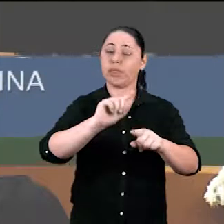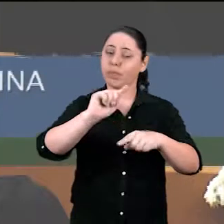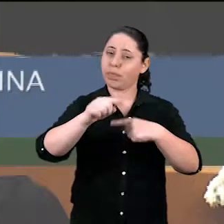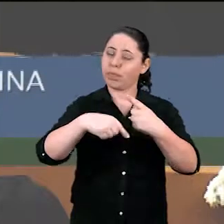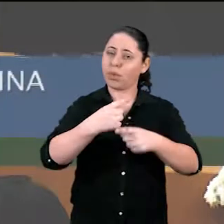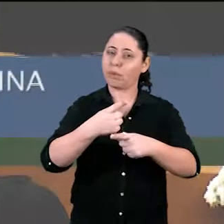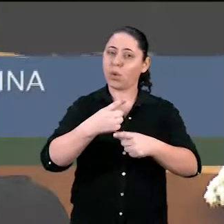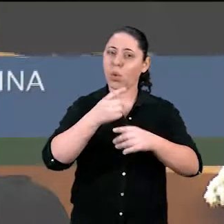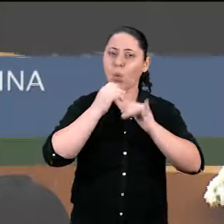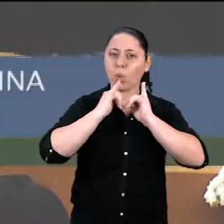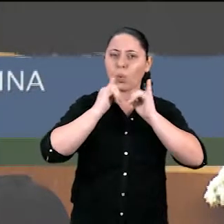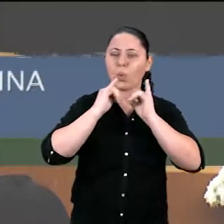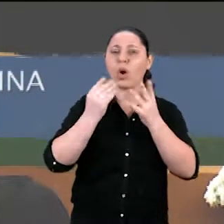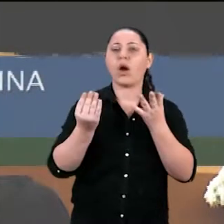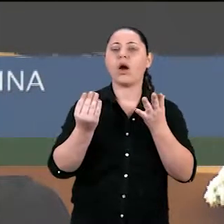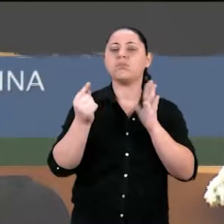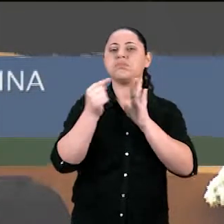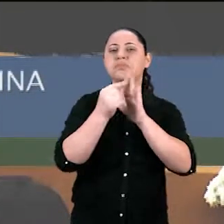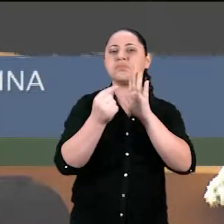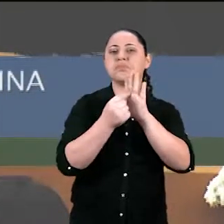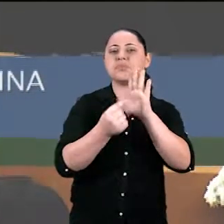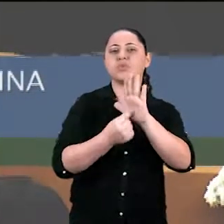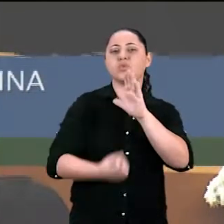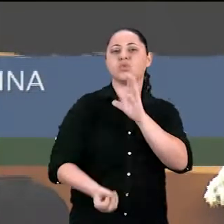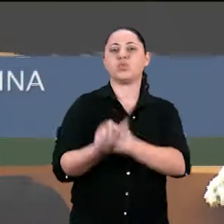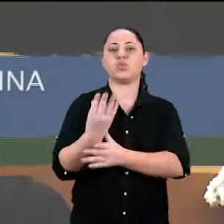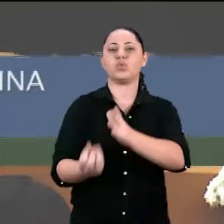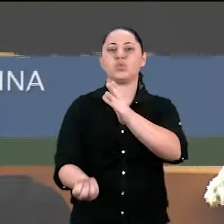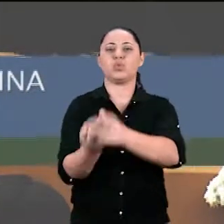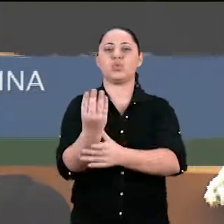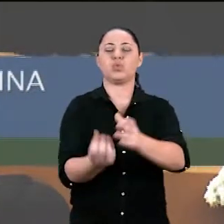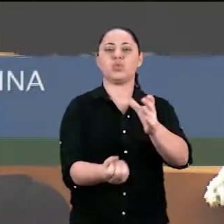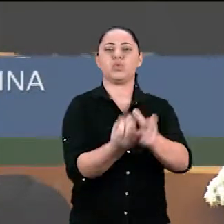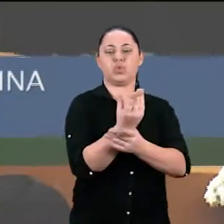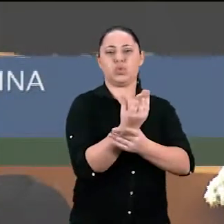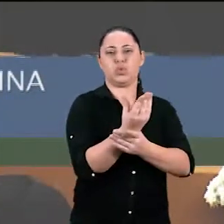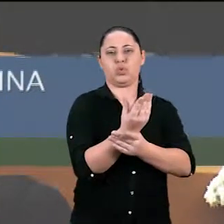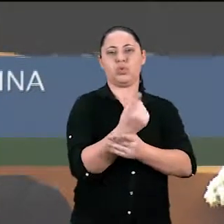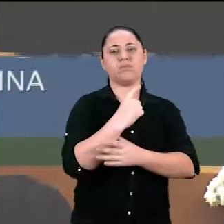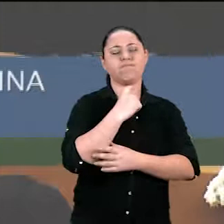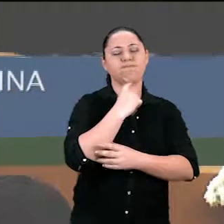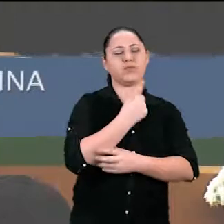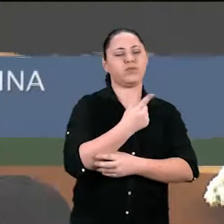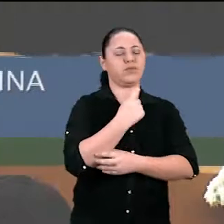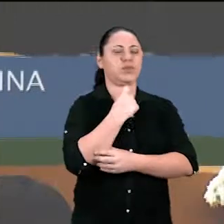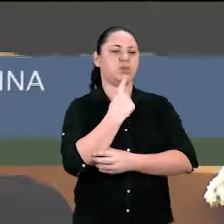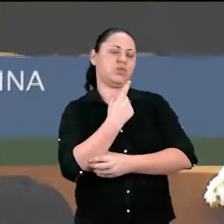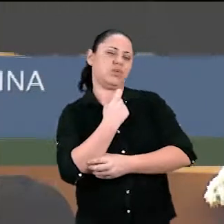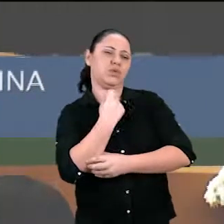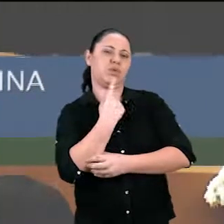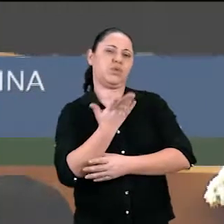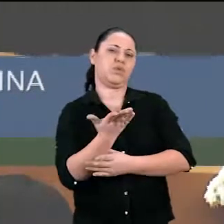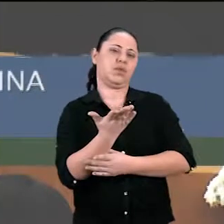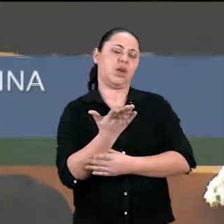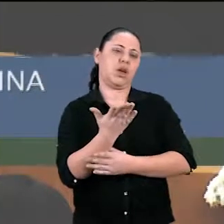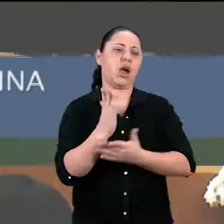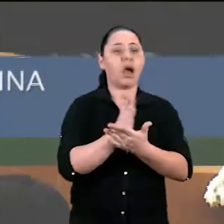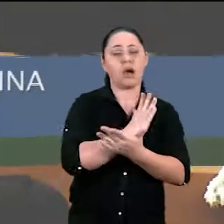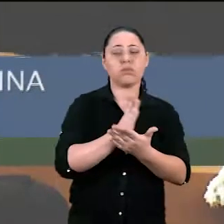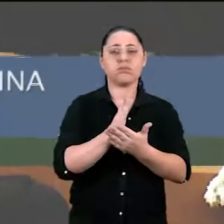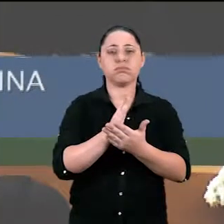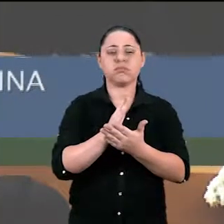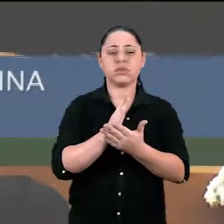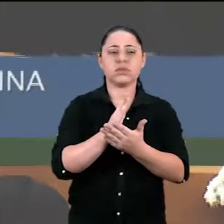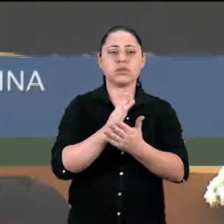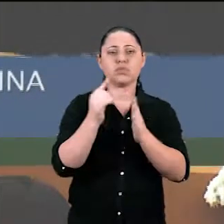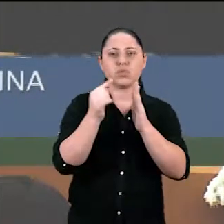acabam emergindo, muitas questões acabam surgindo. E algumas delas eu separei